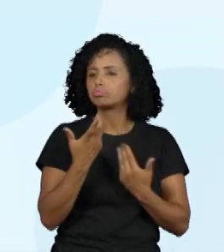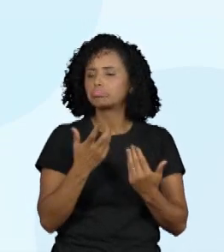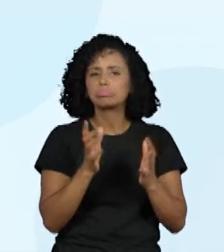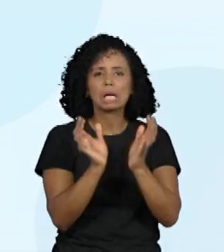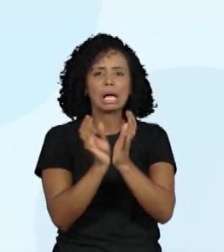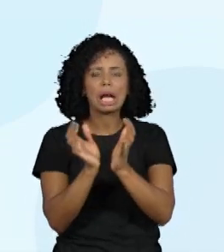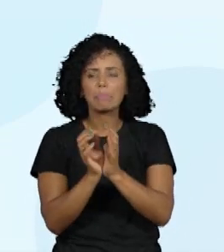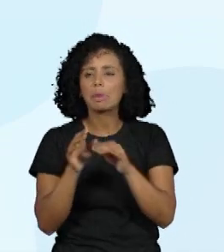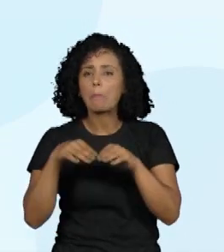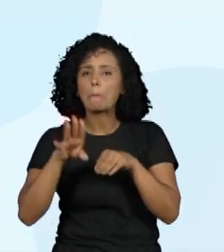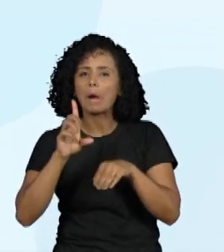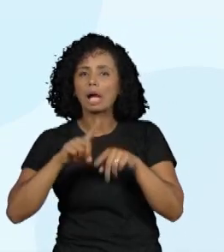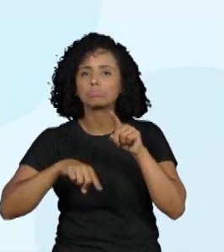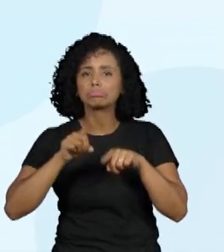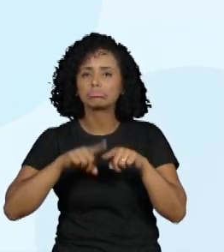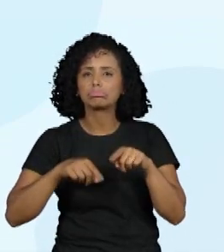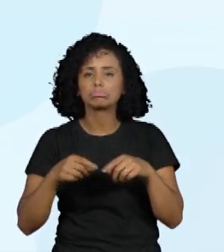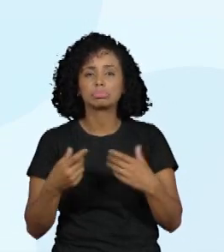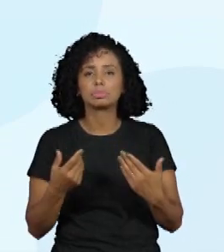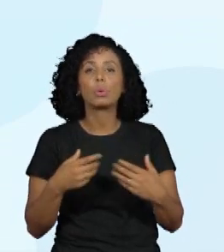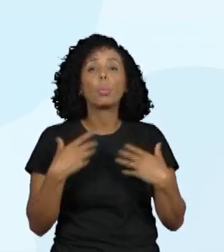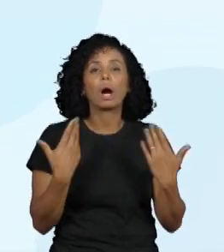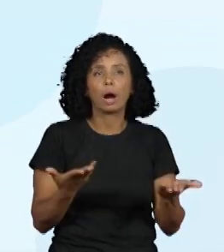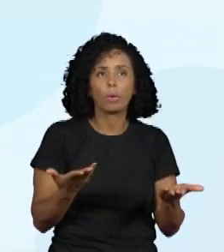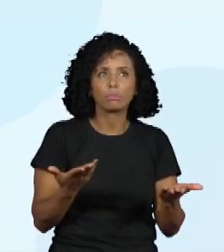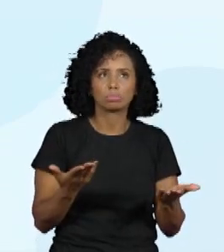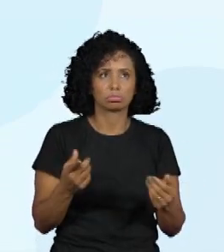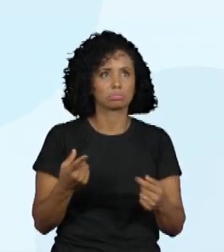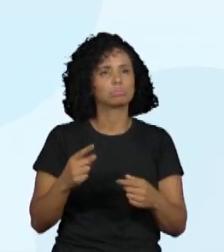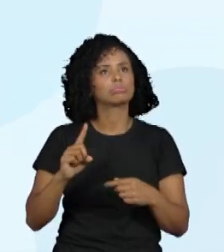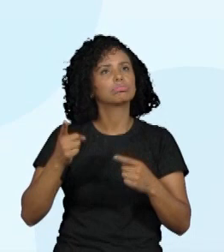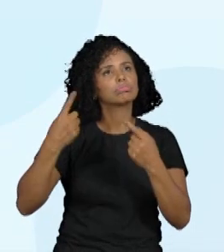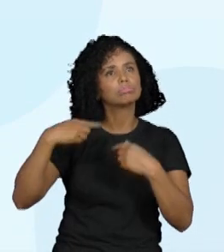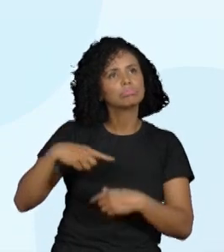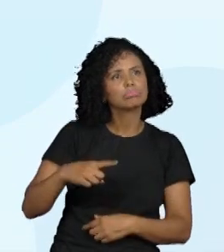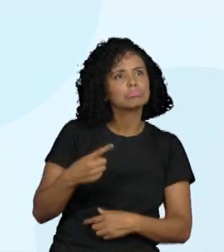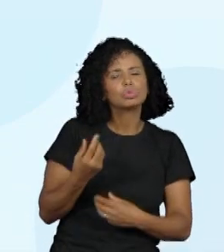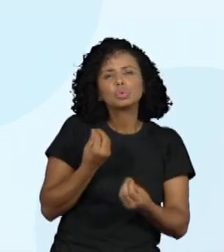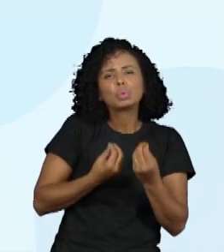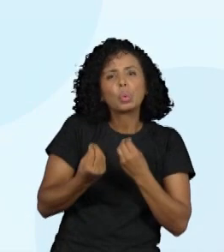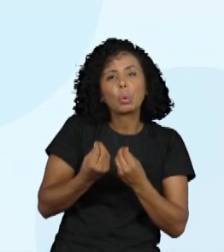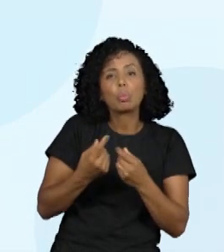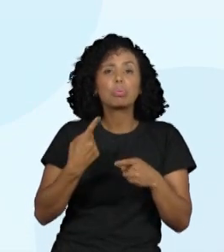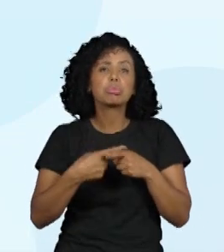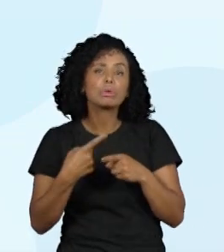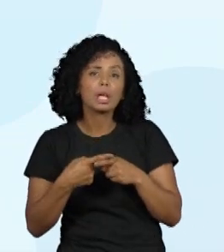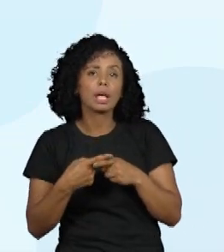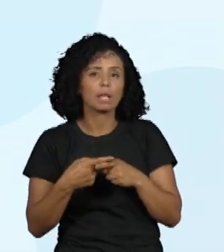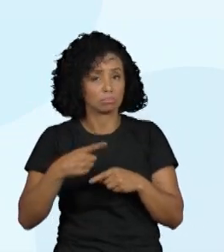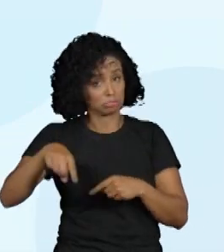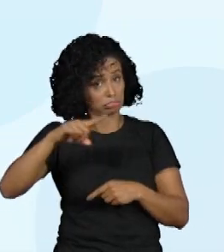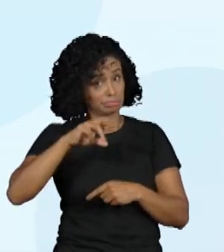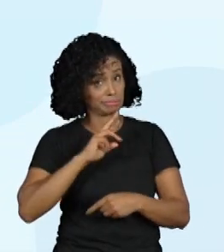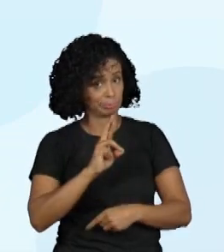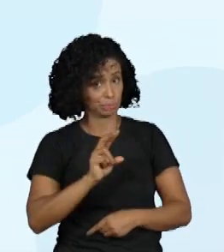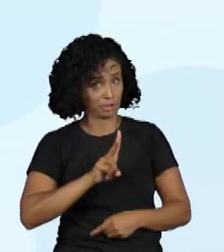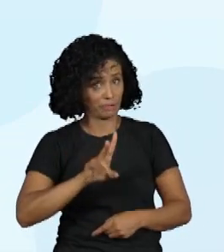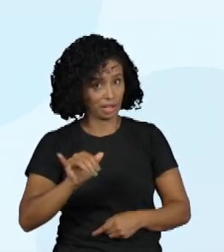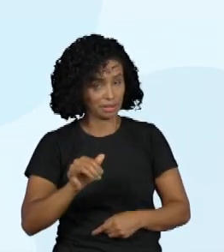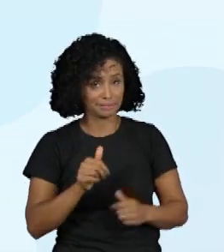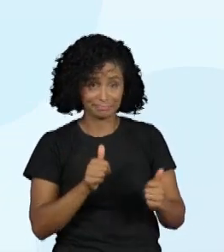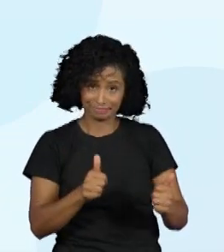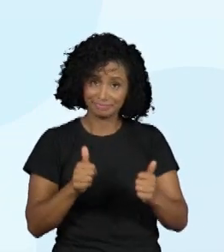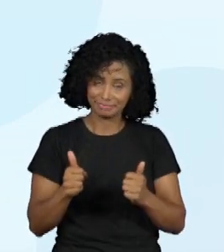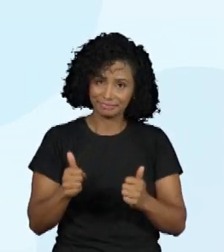o total de objetos, você vai poder responder a essas perguntas, a esses questionamentos. Mas o nosso